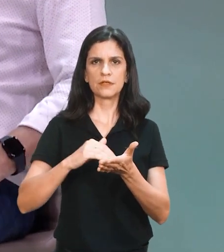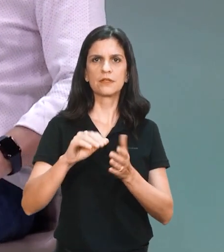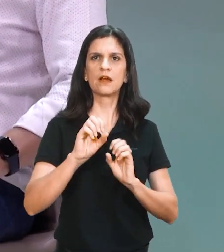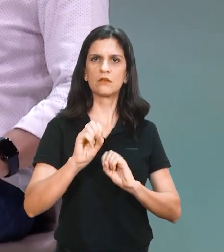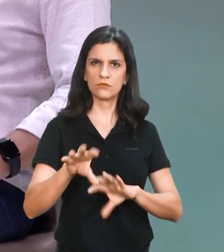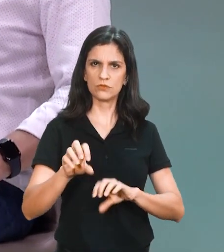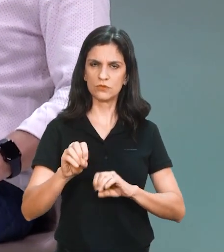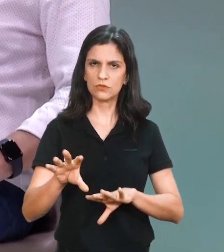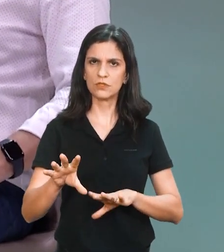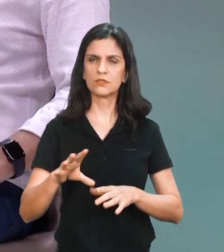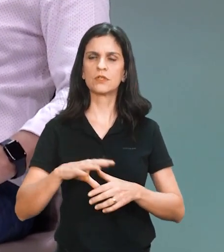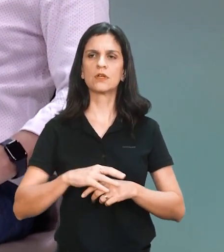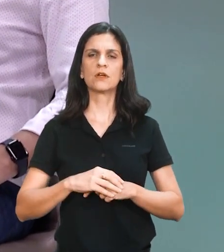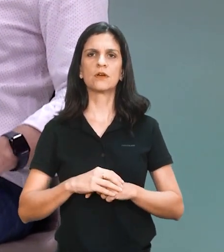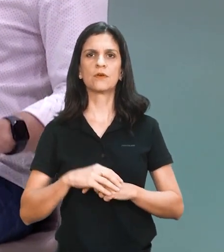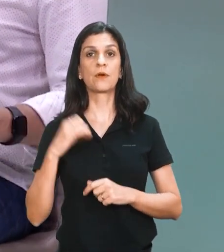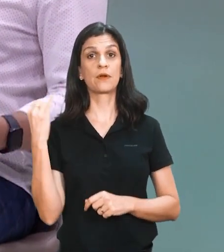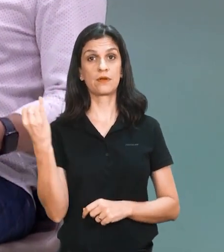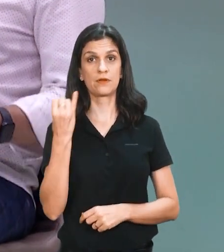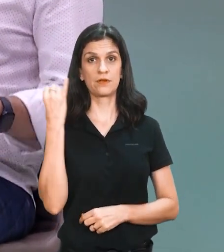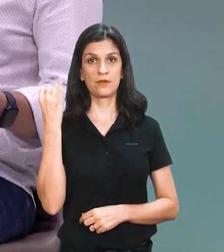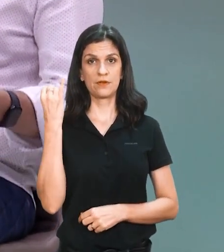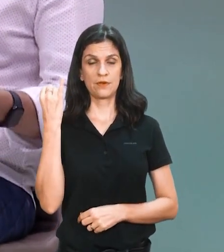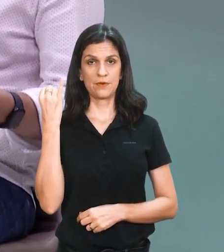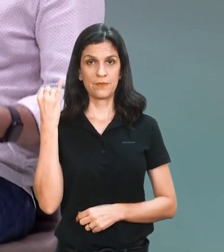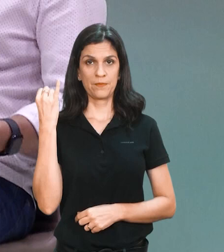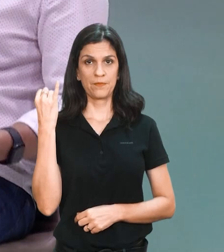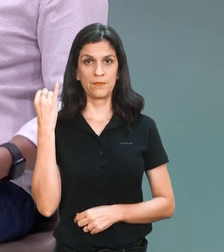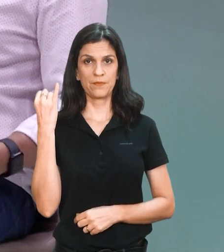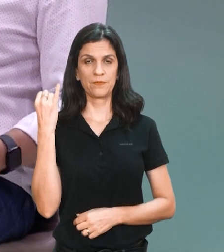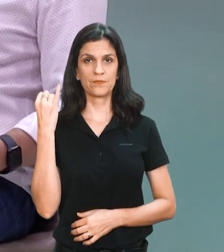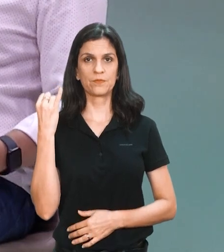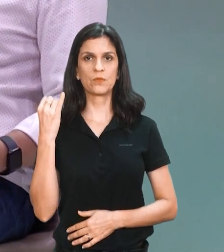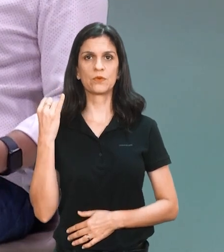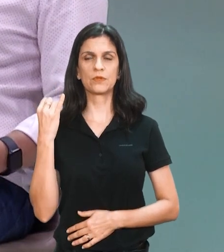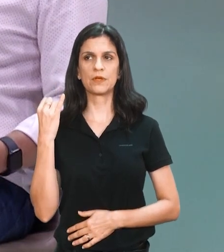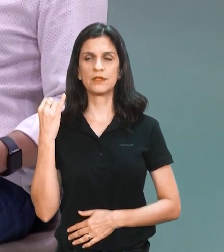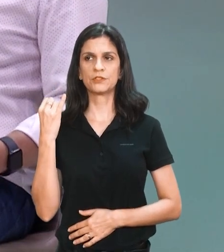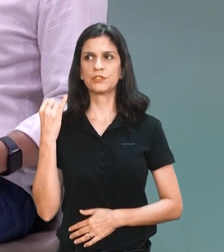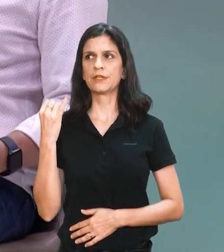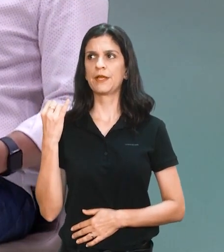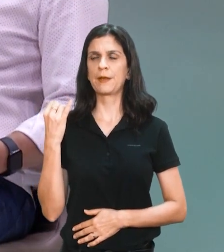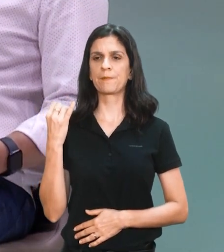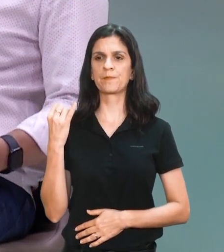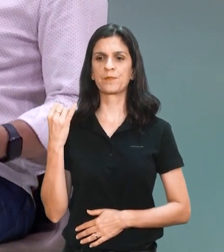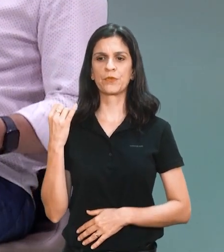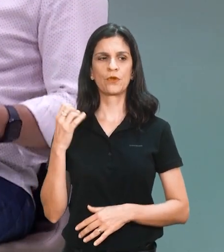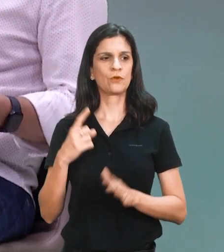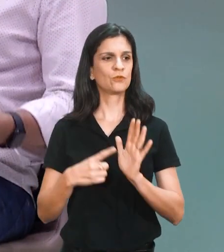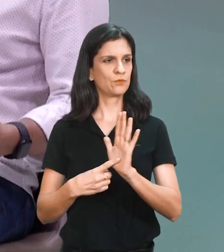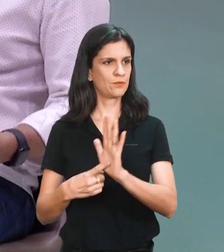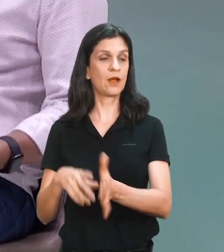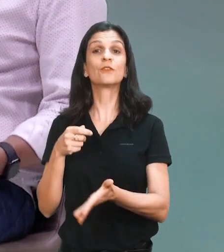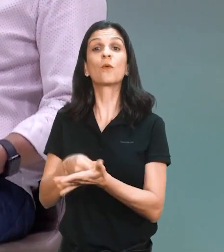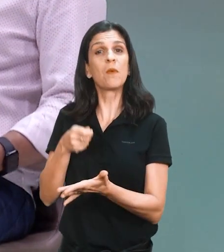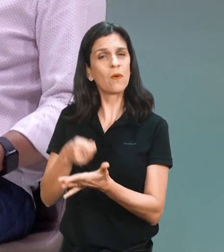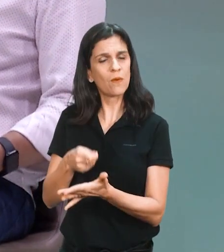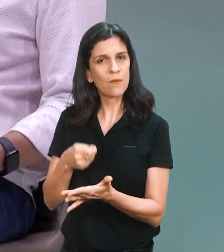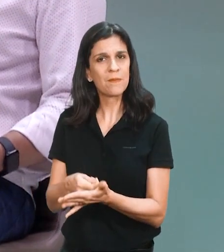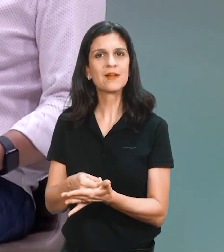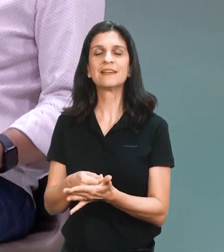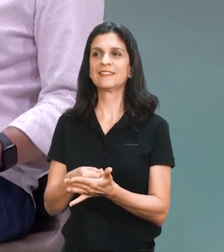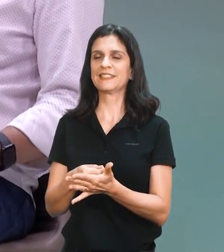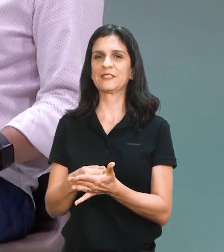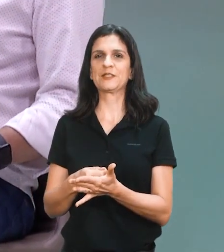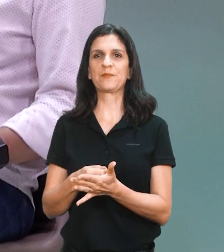com o secretário de Educação, sobre a importância que é uma cobrança, principalmente de quem atua nessa área,